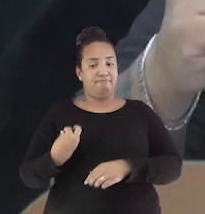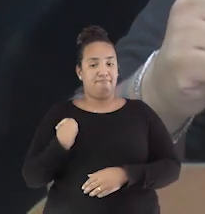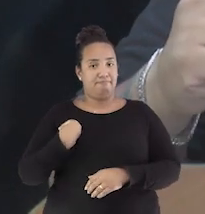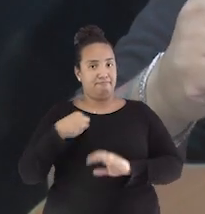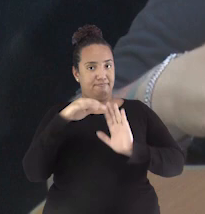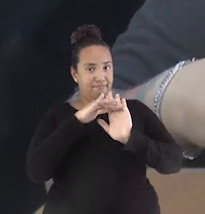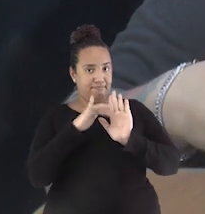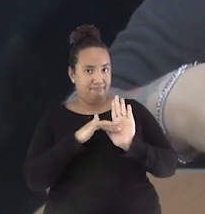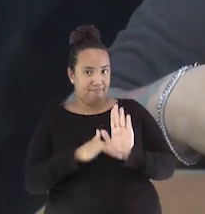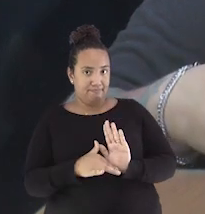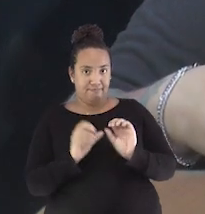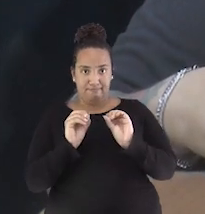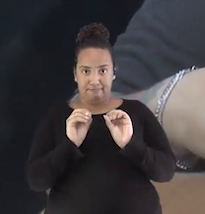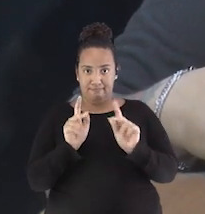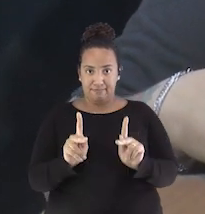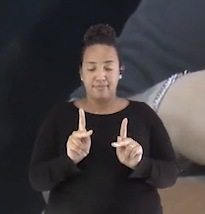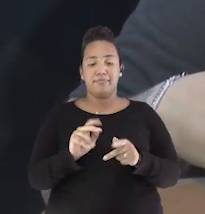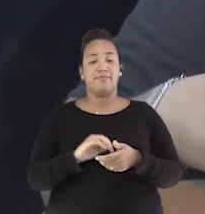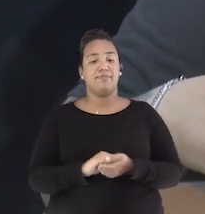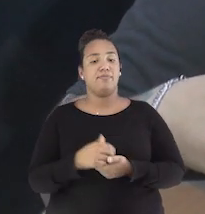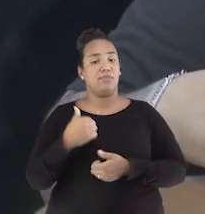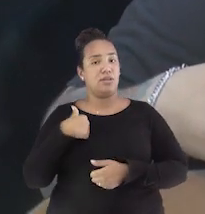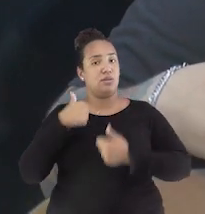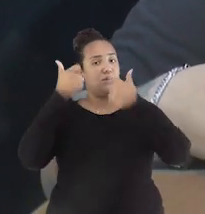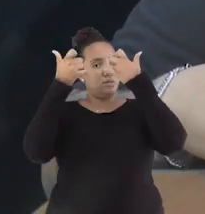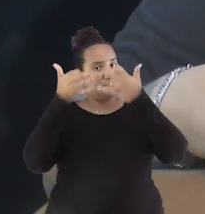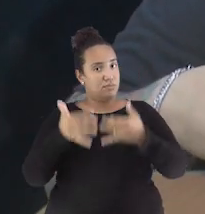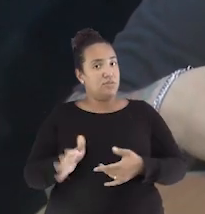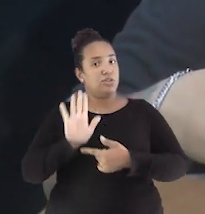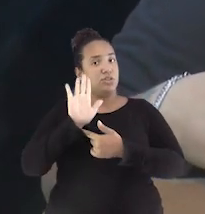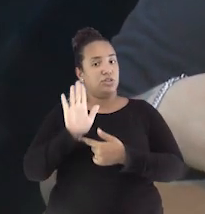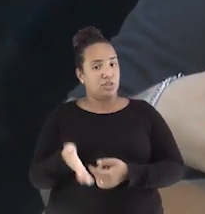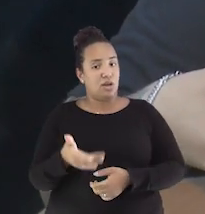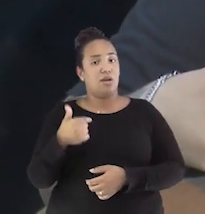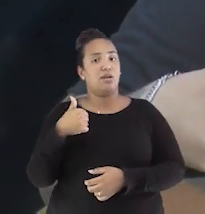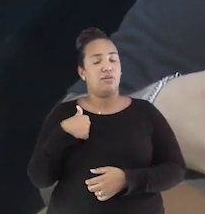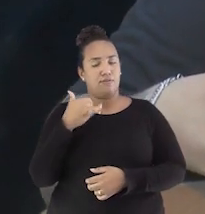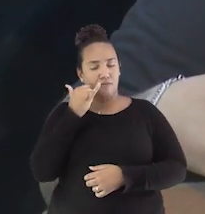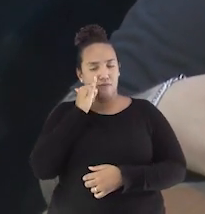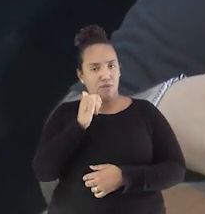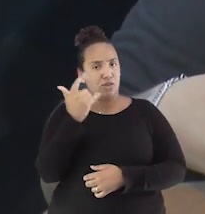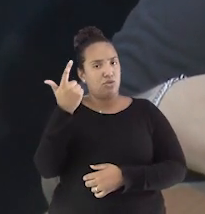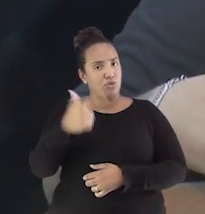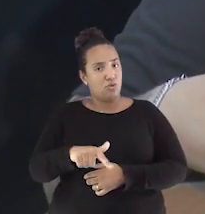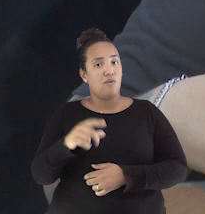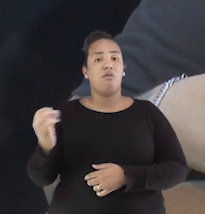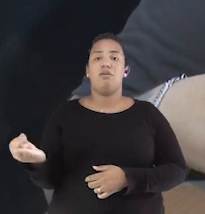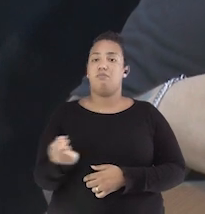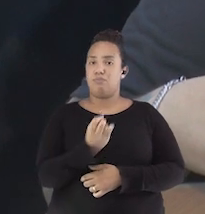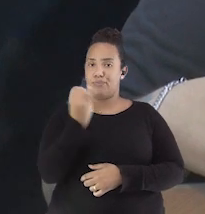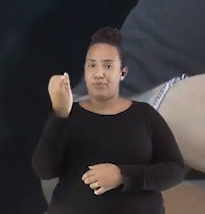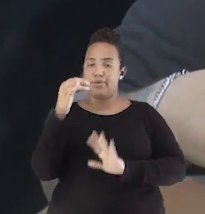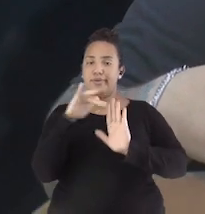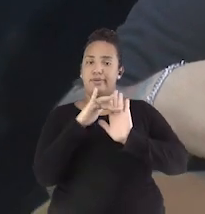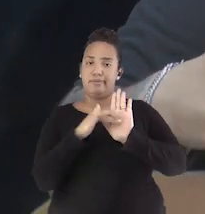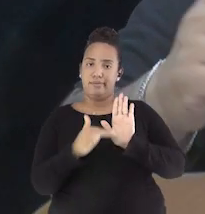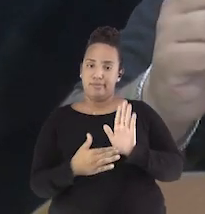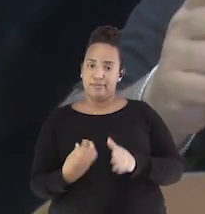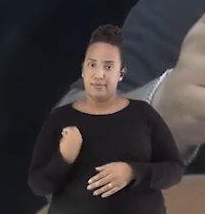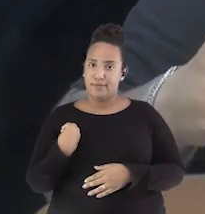por meio desse QR está aparecendo aqui na sua tela eu já disse e repito o quanto isso é importante para a gente